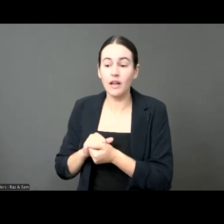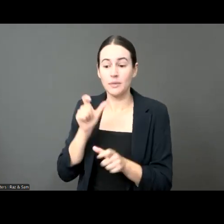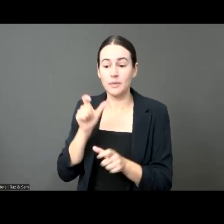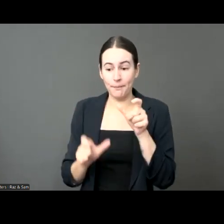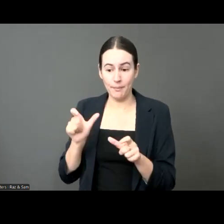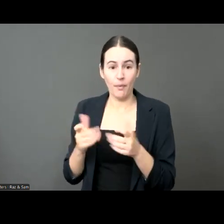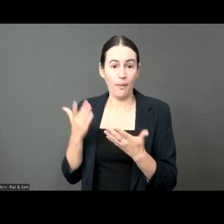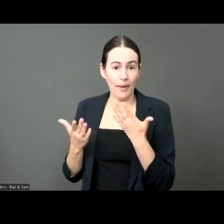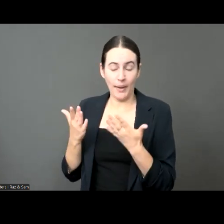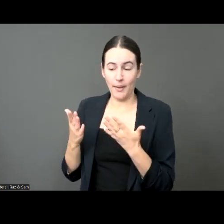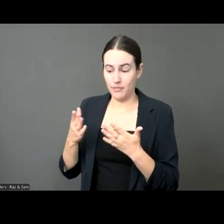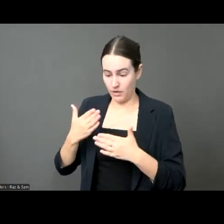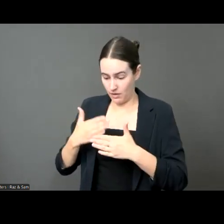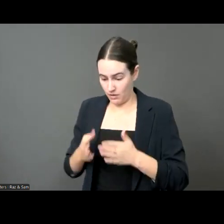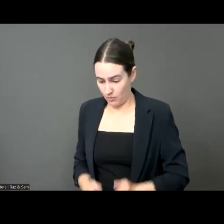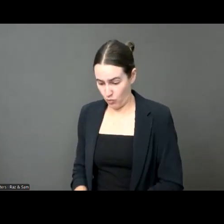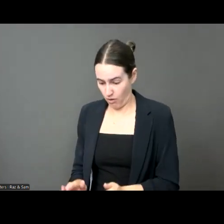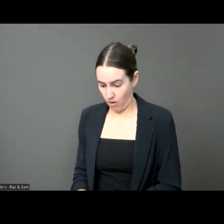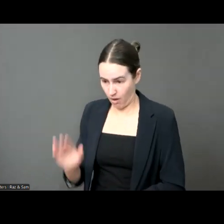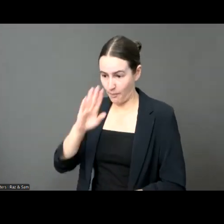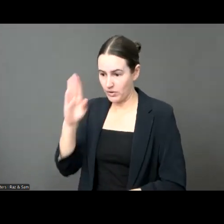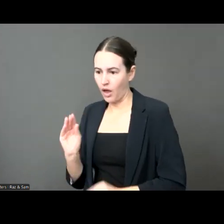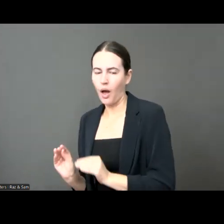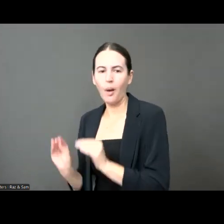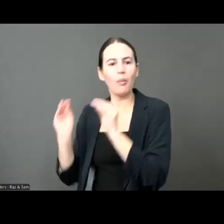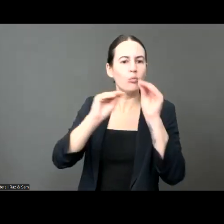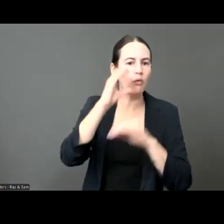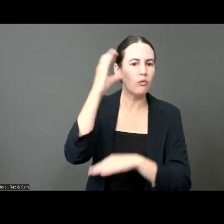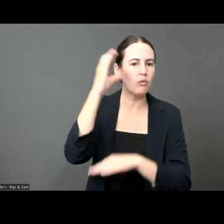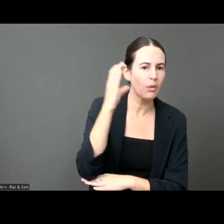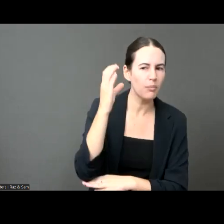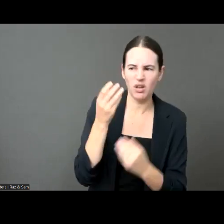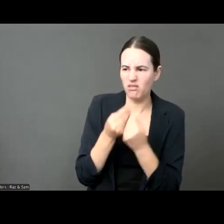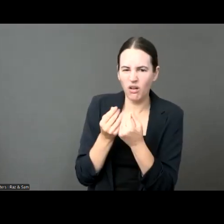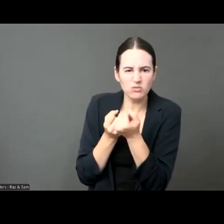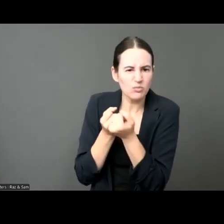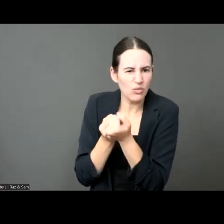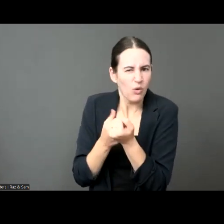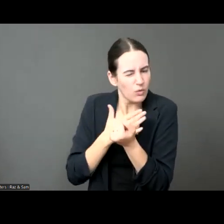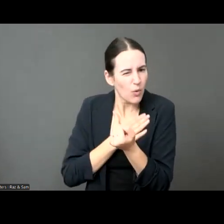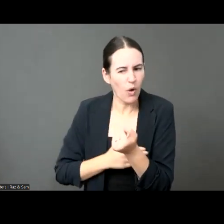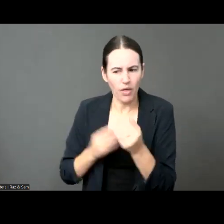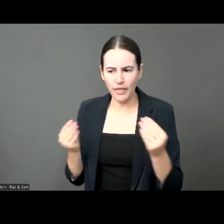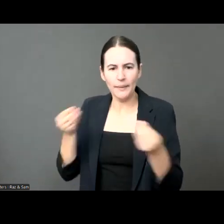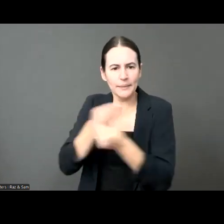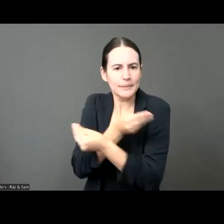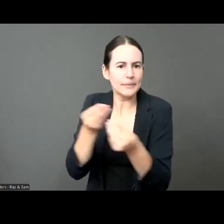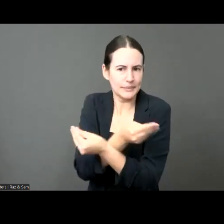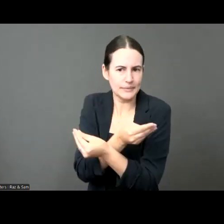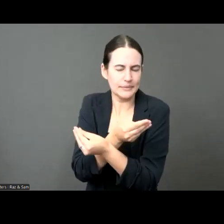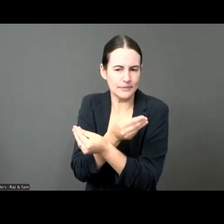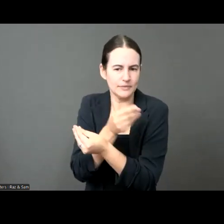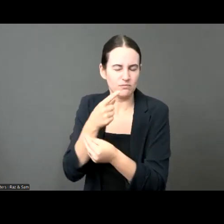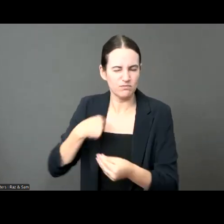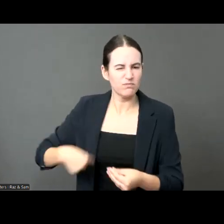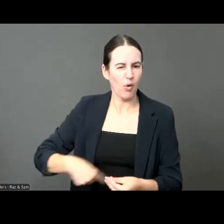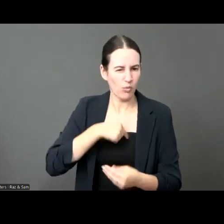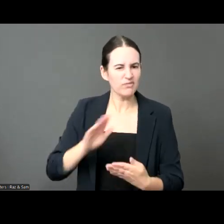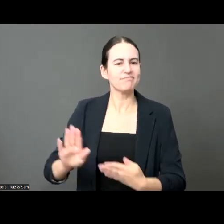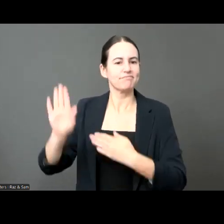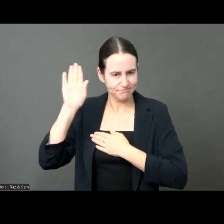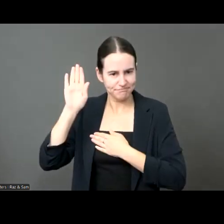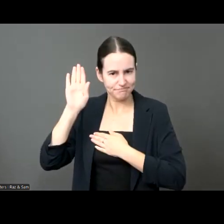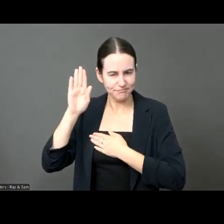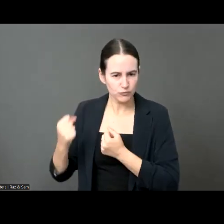com esses novos desafios que surgiram, trabalhando com o apoio da OPAS regionalmente